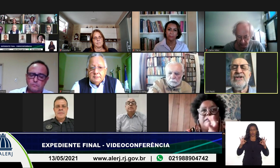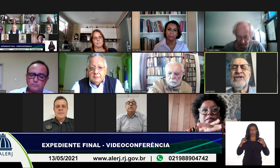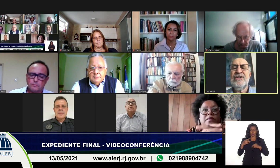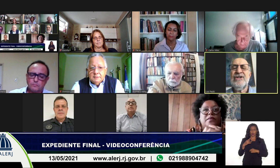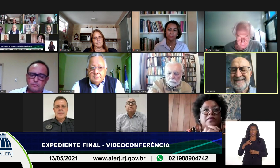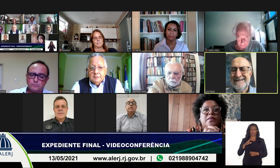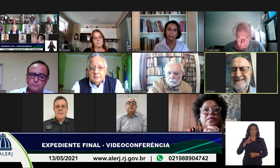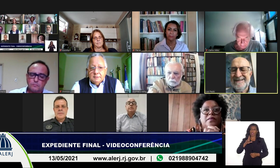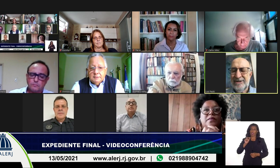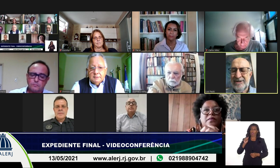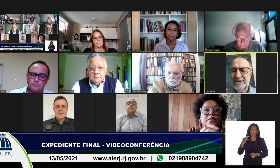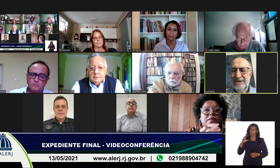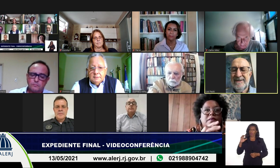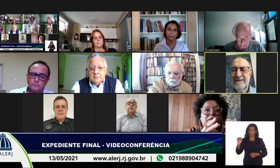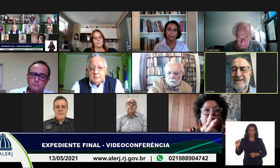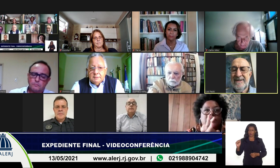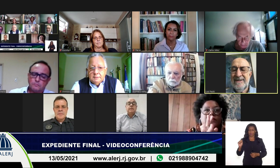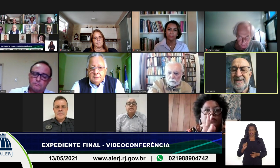raças